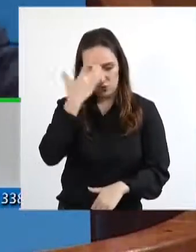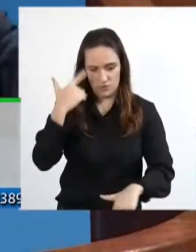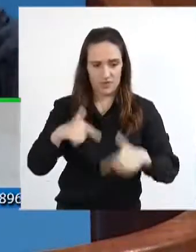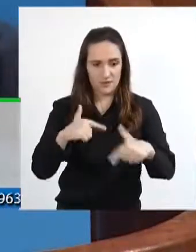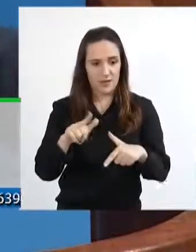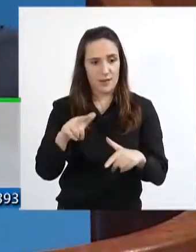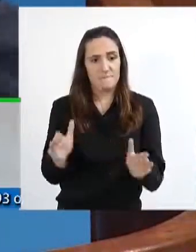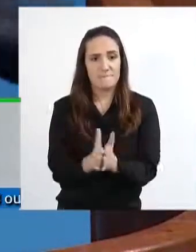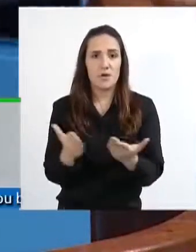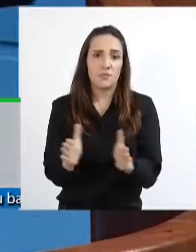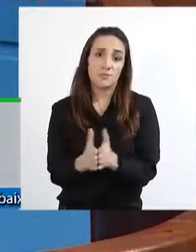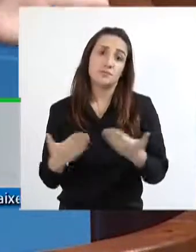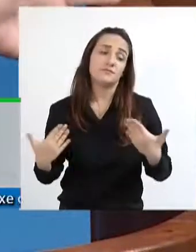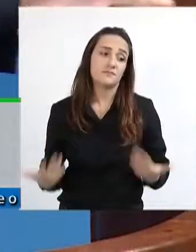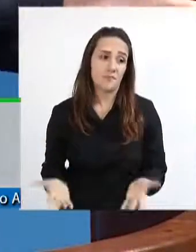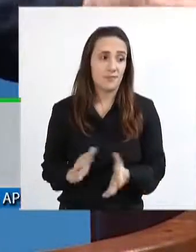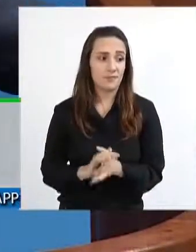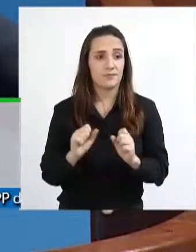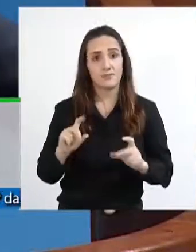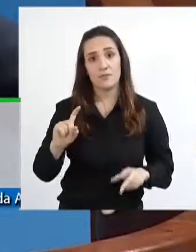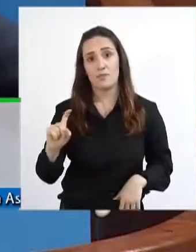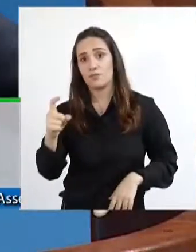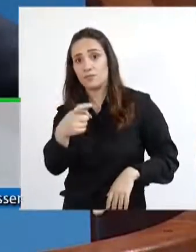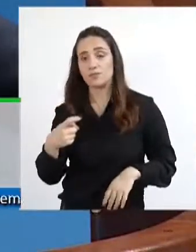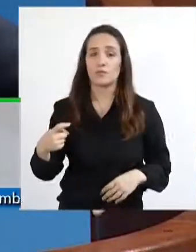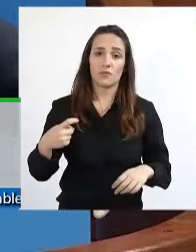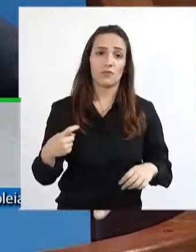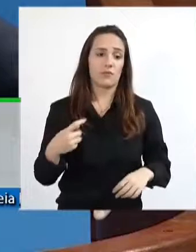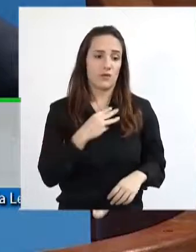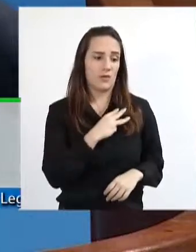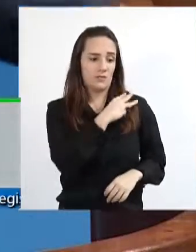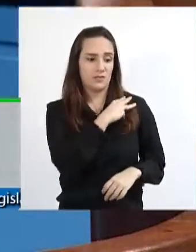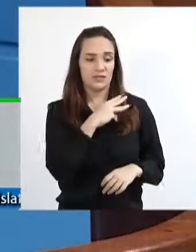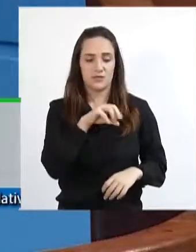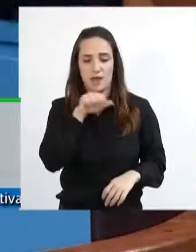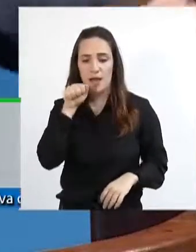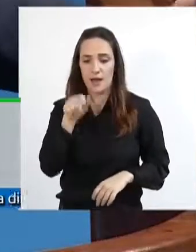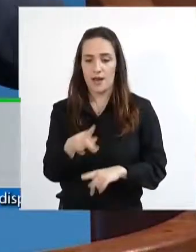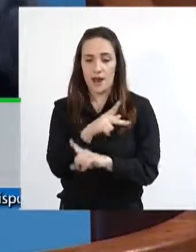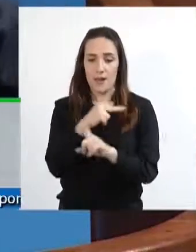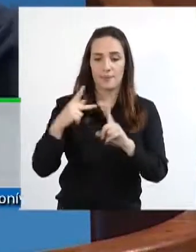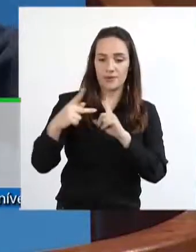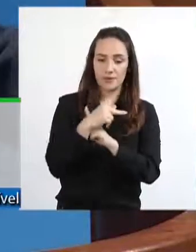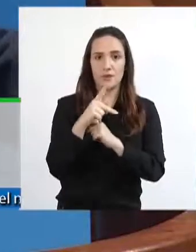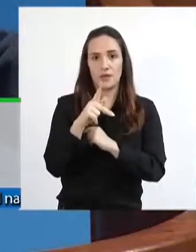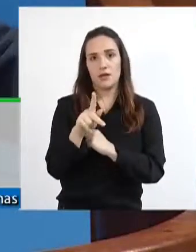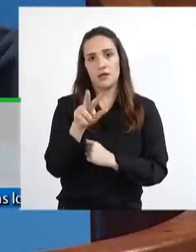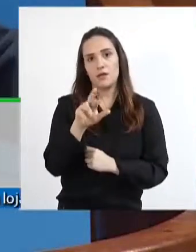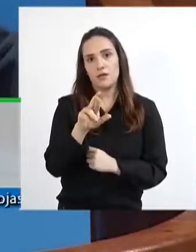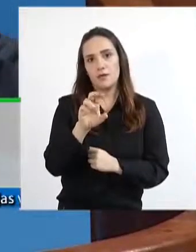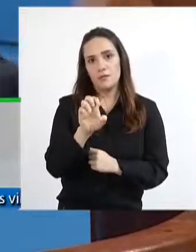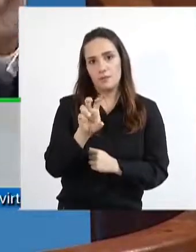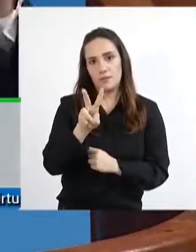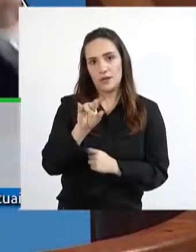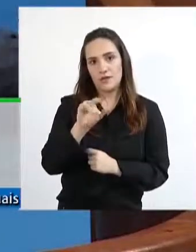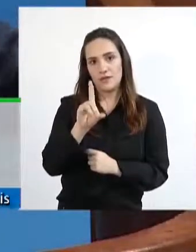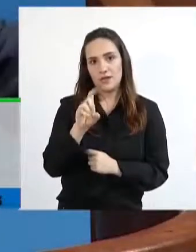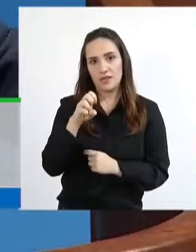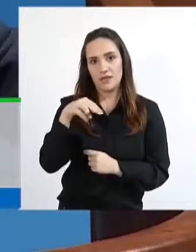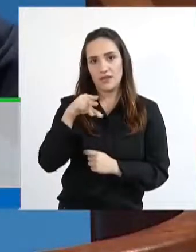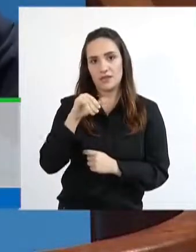pobres brasileiros. O ex-ministro da Previdência, Carlos Gabas, quando ele fez sua exposição aqui ontem,